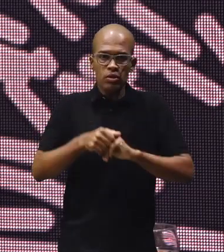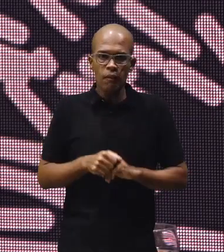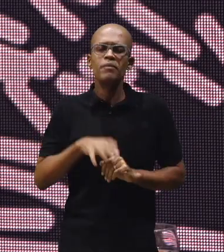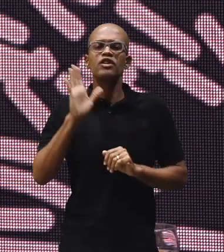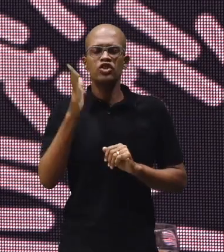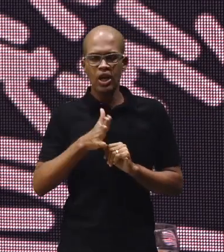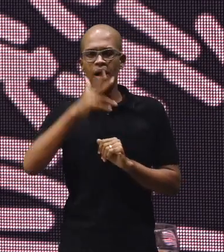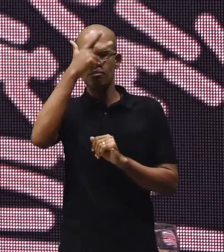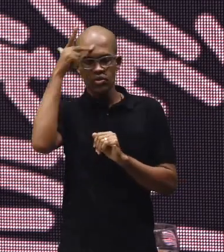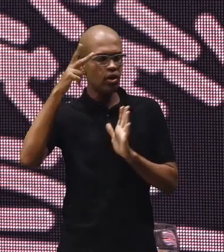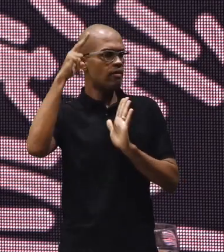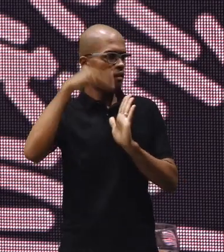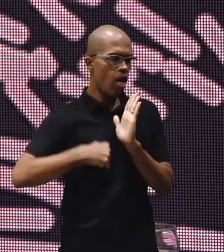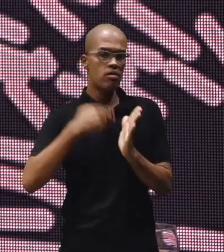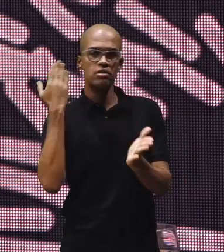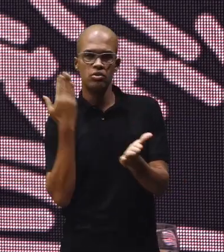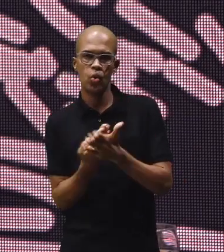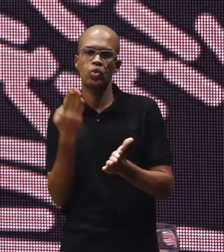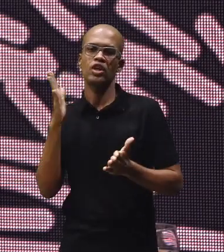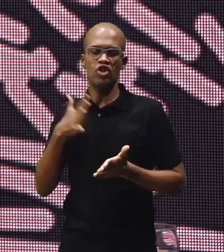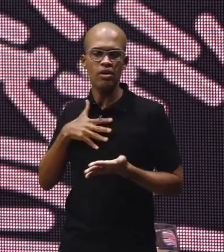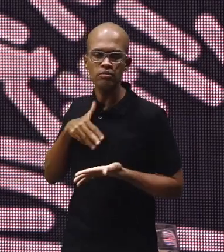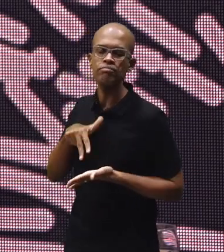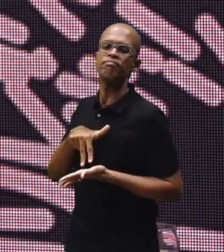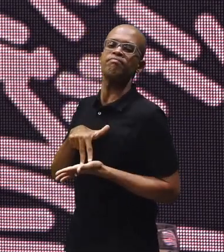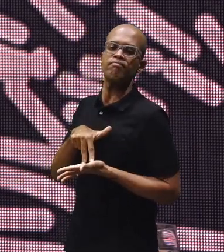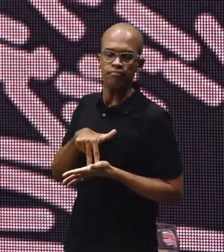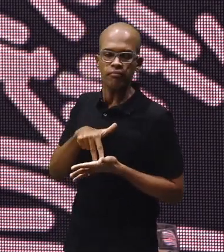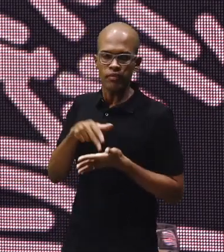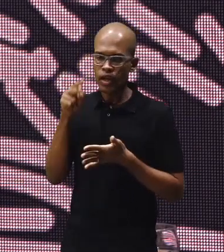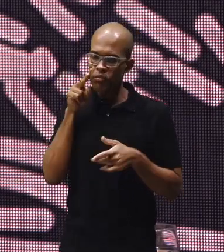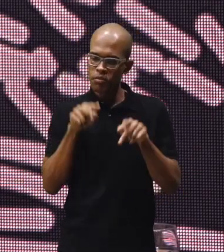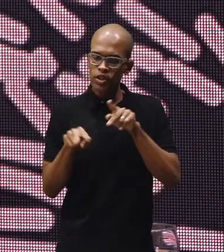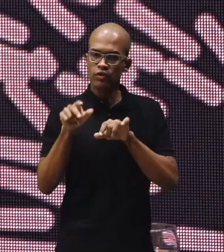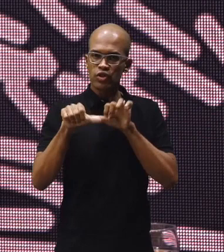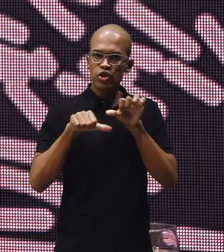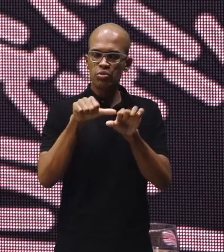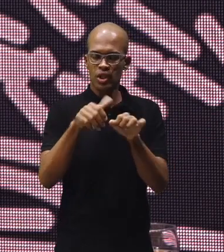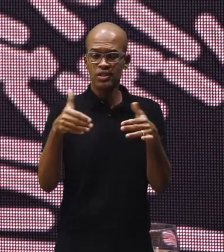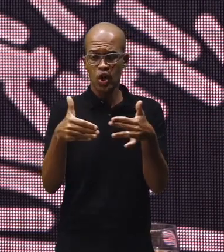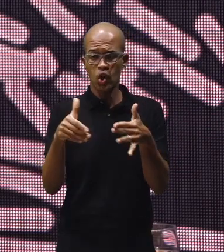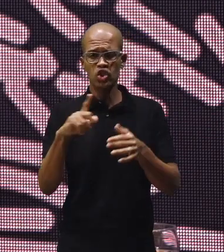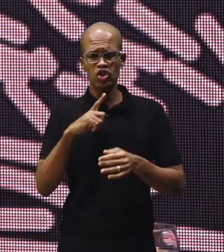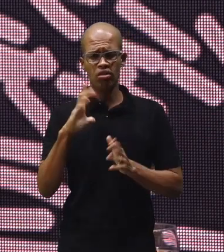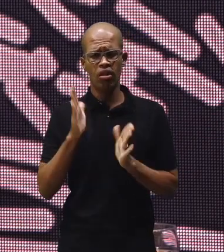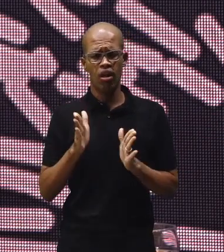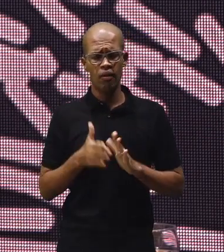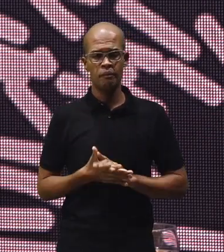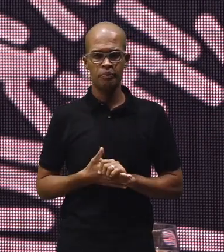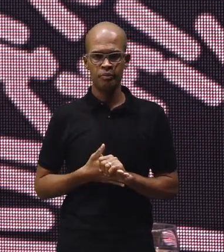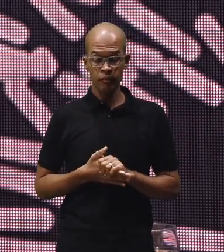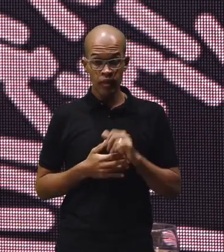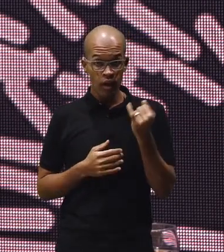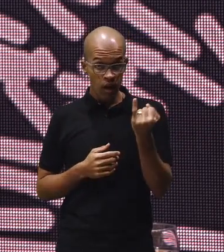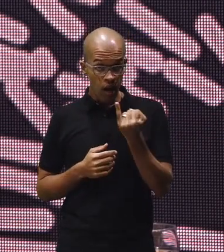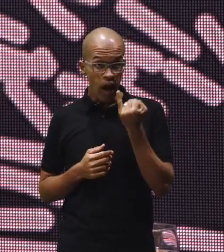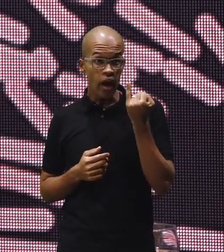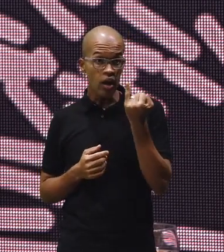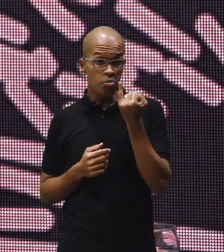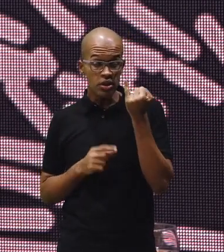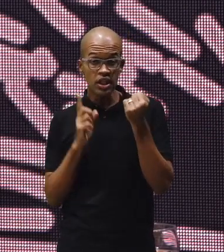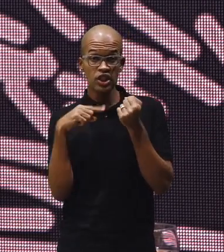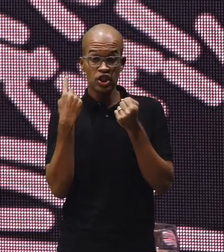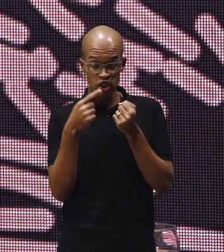já lê, que já estuda e que já se coloca, né, nessa perspectiva de mudança hoje. É importante que a